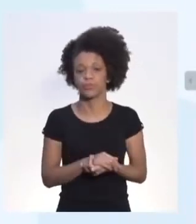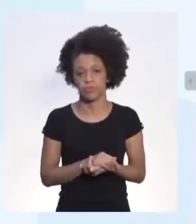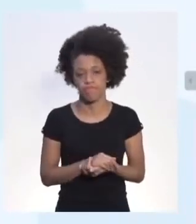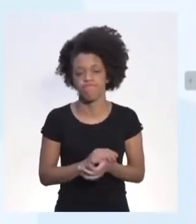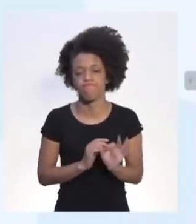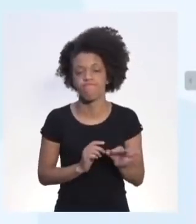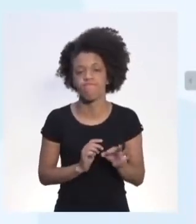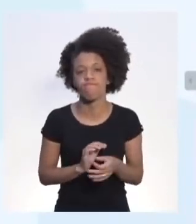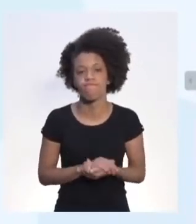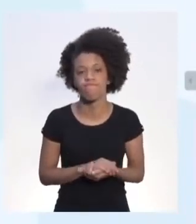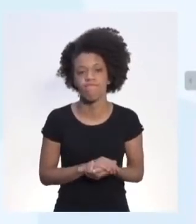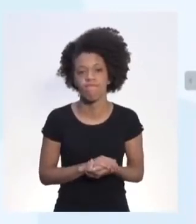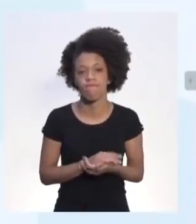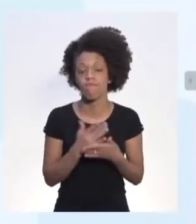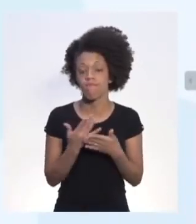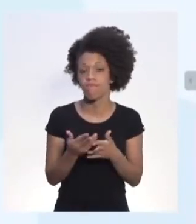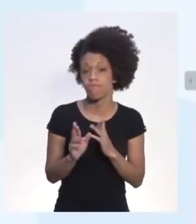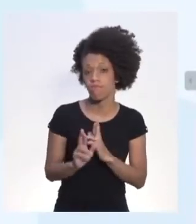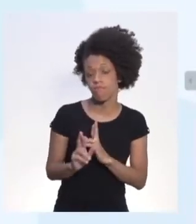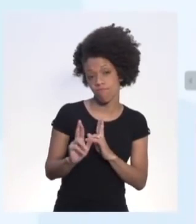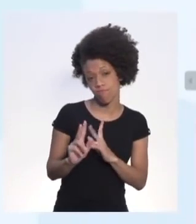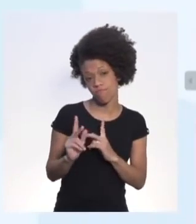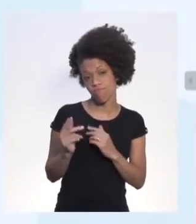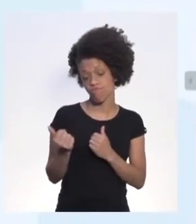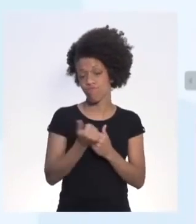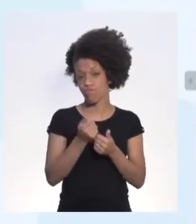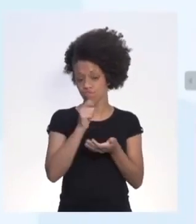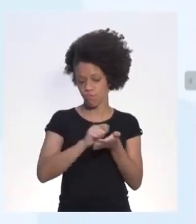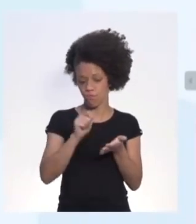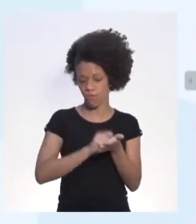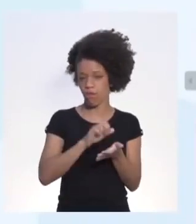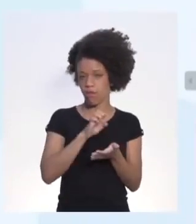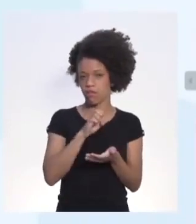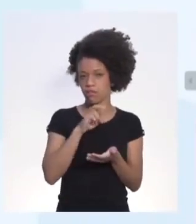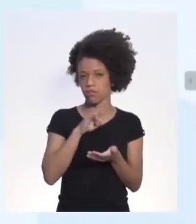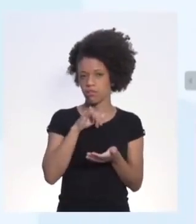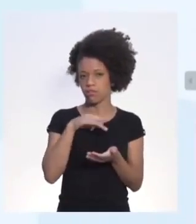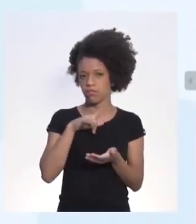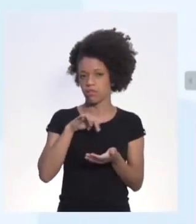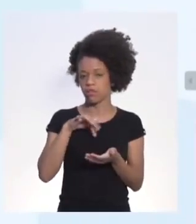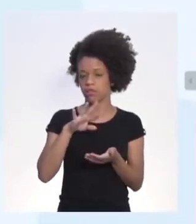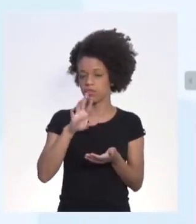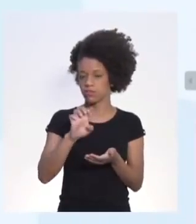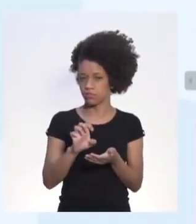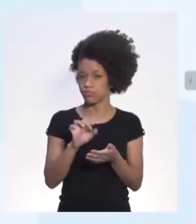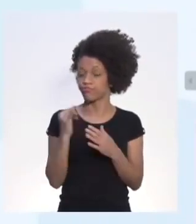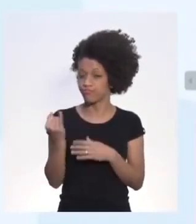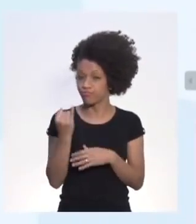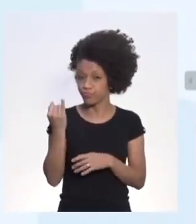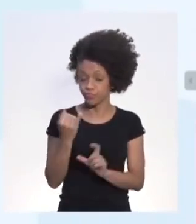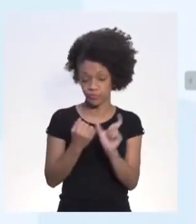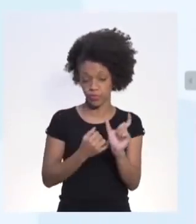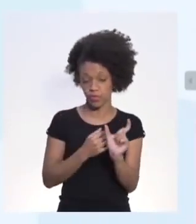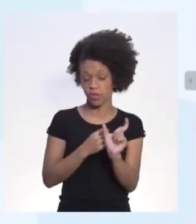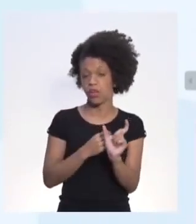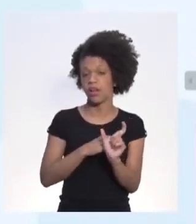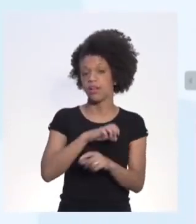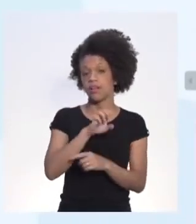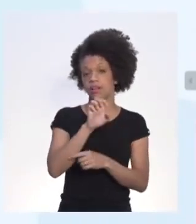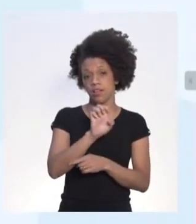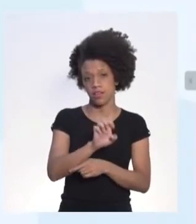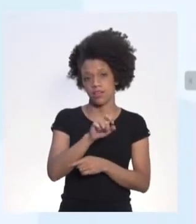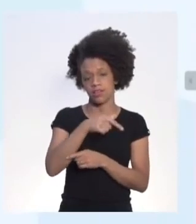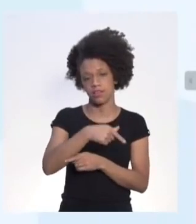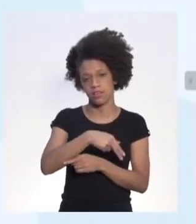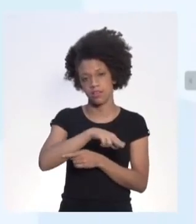Legal. eles são equivalentes. Por favor, anotem aí no caderno de vocês, que é muito importante esse termo. Equivalentes. Eu